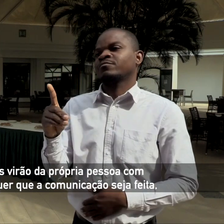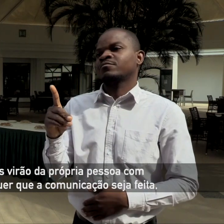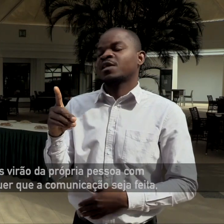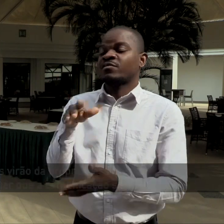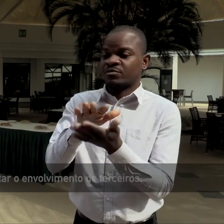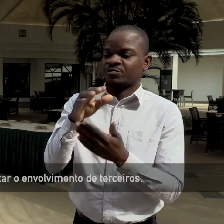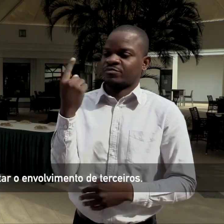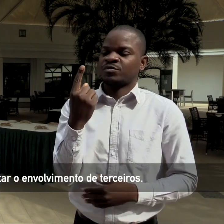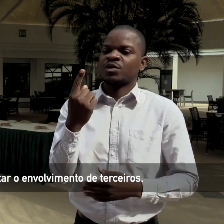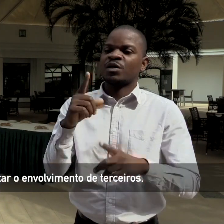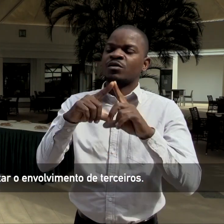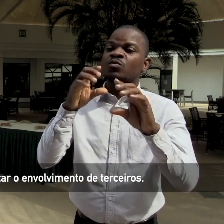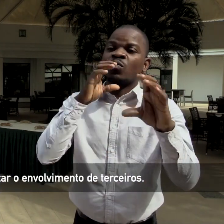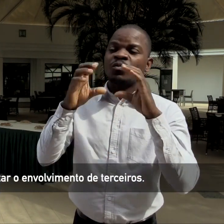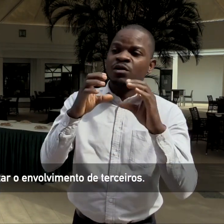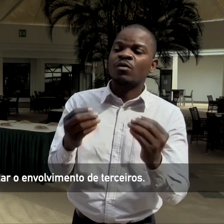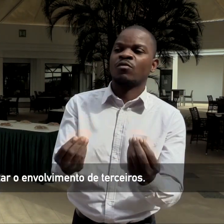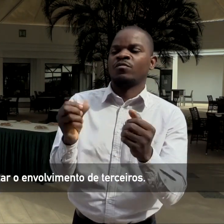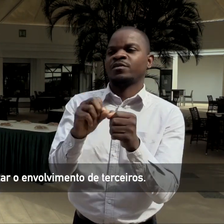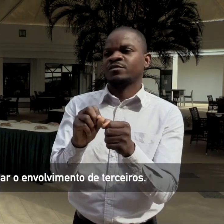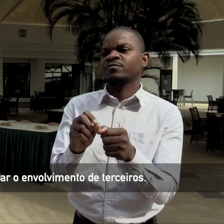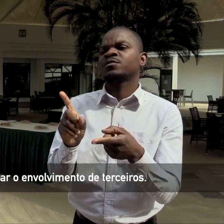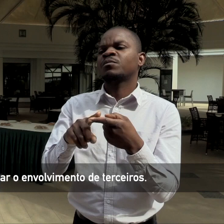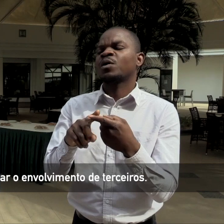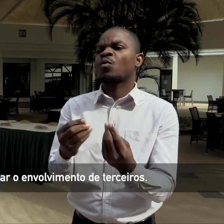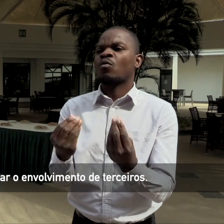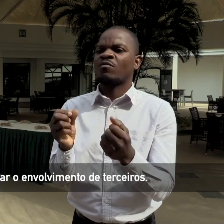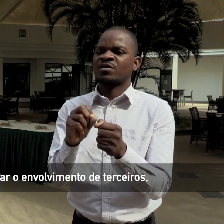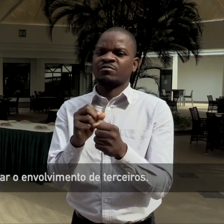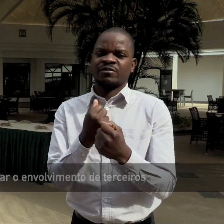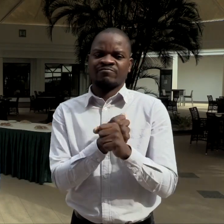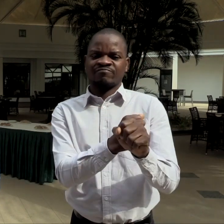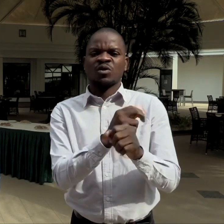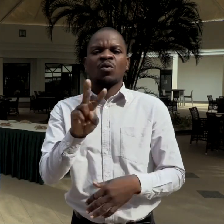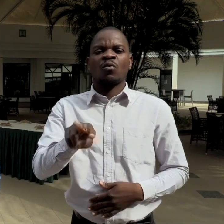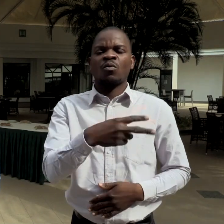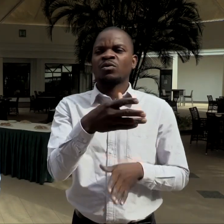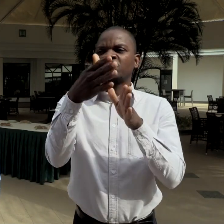comunicação seja feita? Como pode-se evitar o envolvimento dos terceiros?